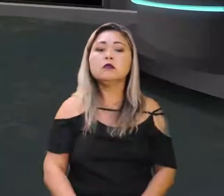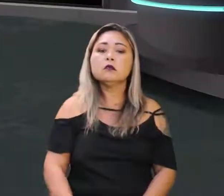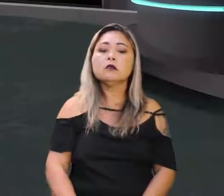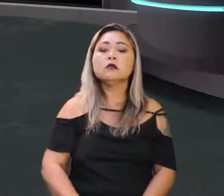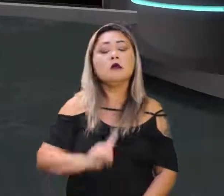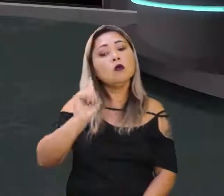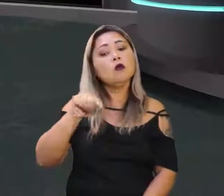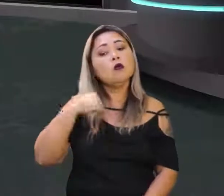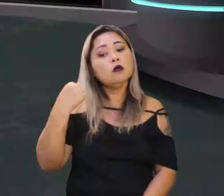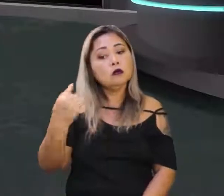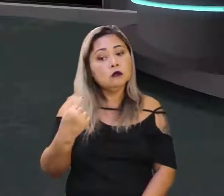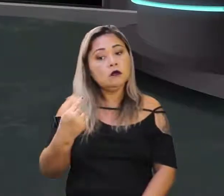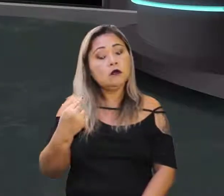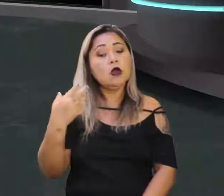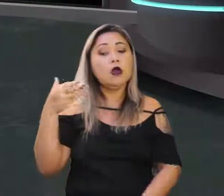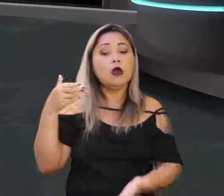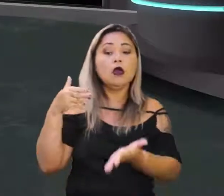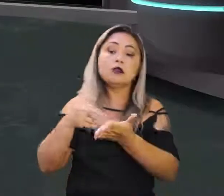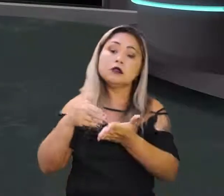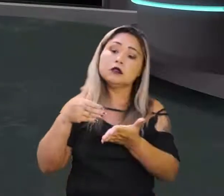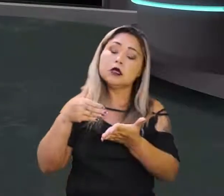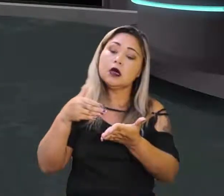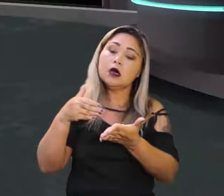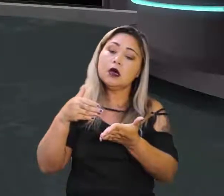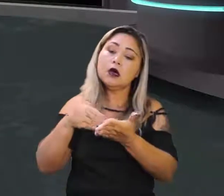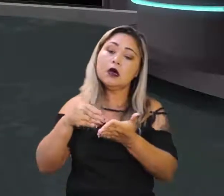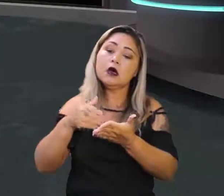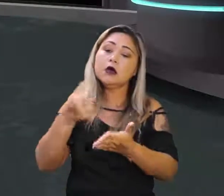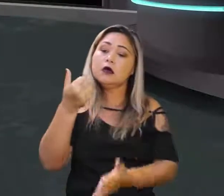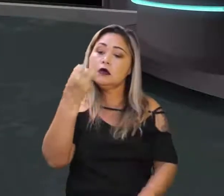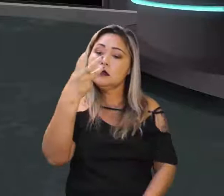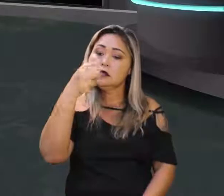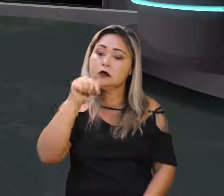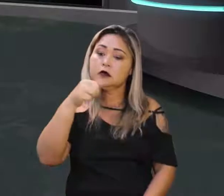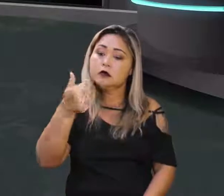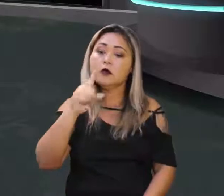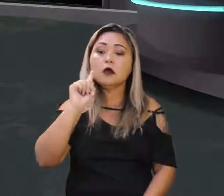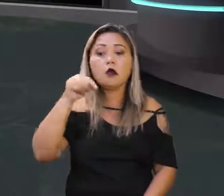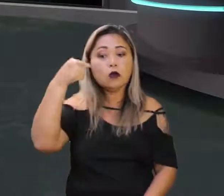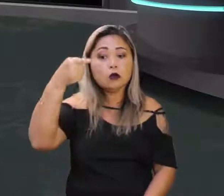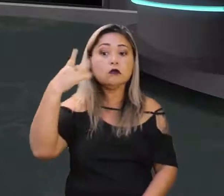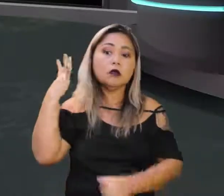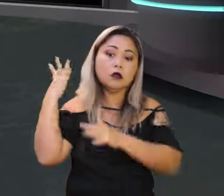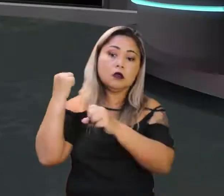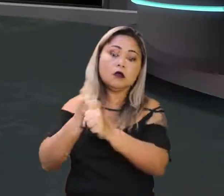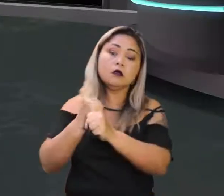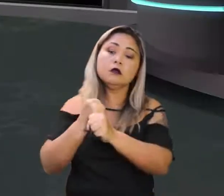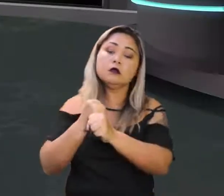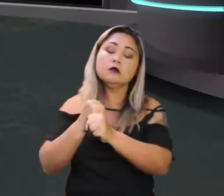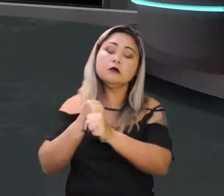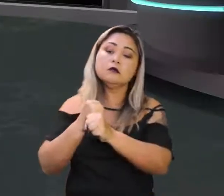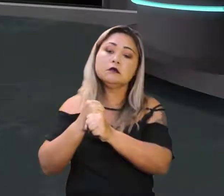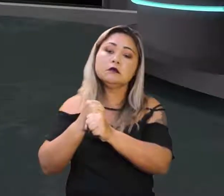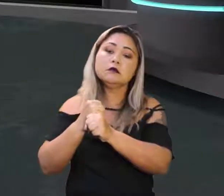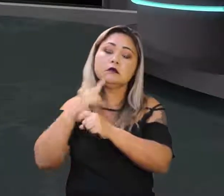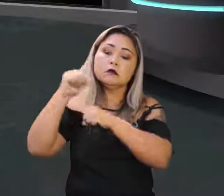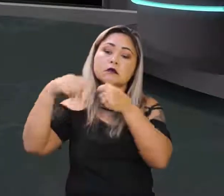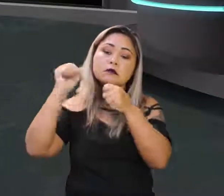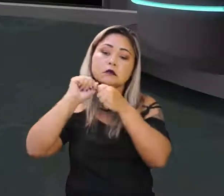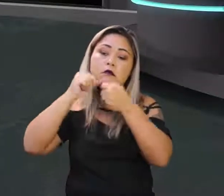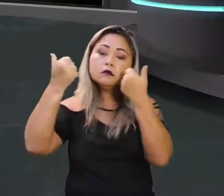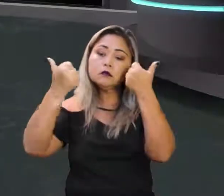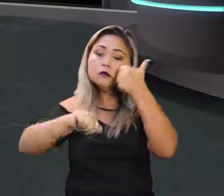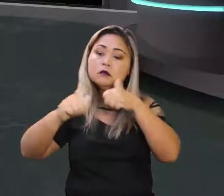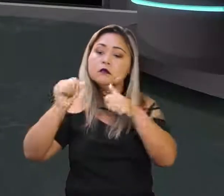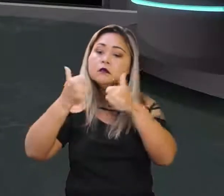aula 13.1. É a última aula, né, da unidade. Isso. Depois vocês vão ter a revisão para fazer a avaliação. Espero